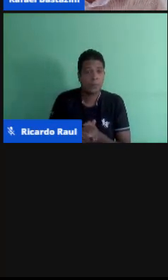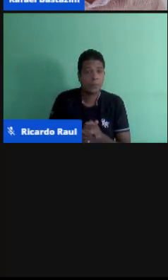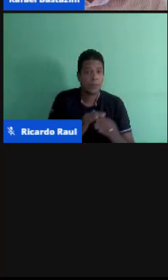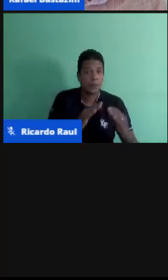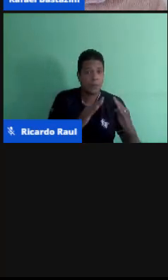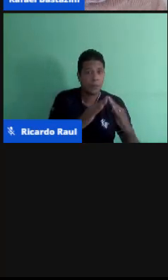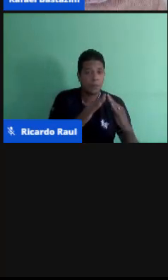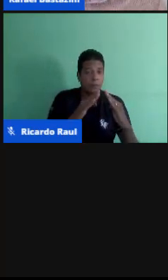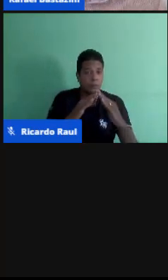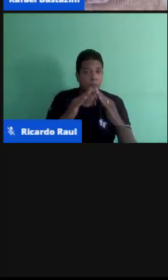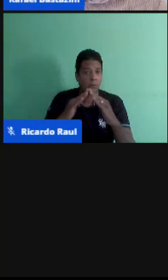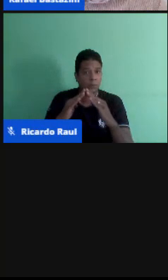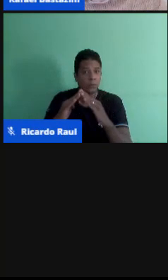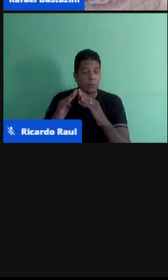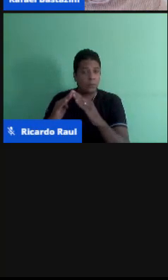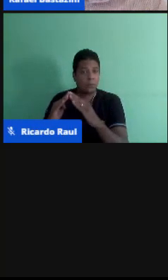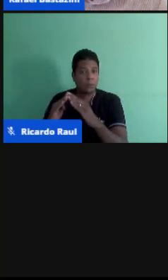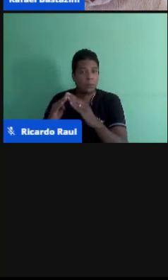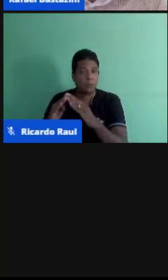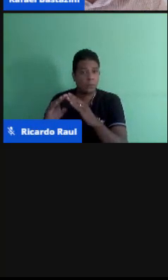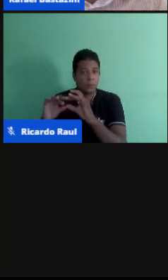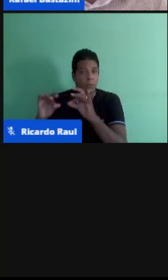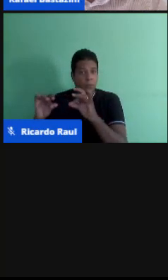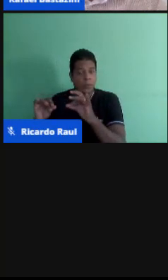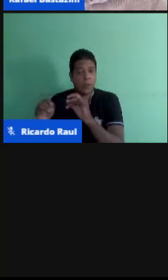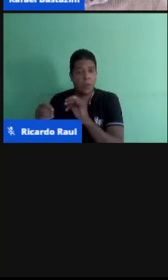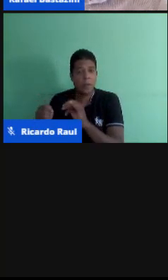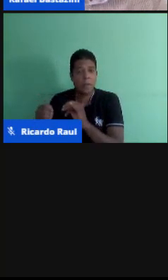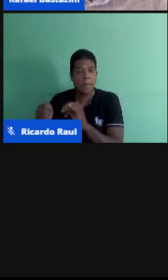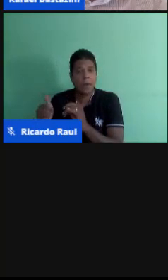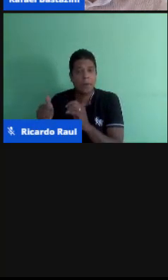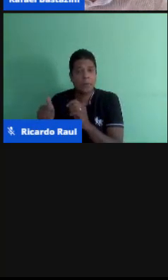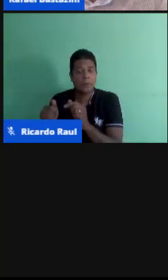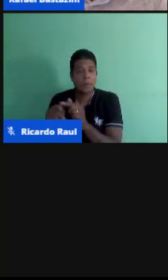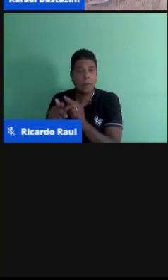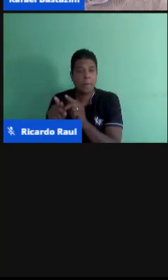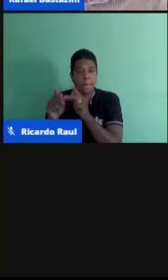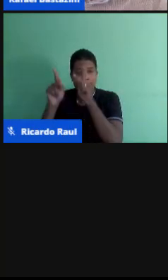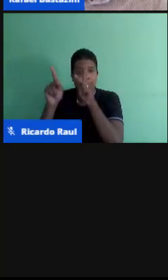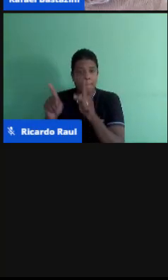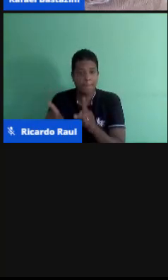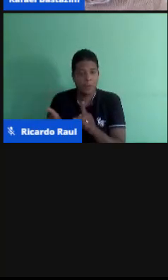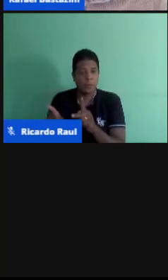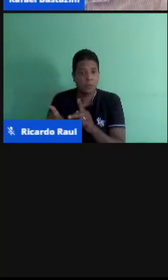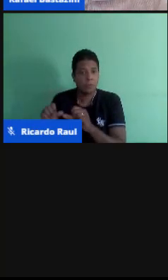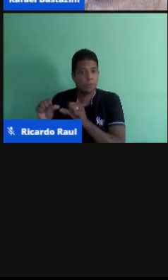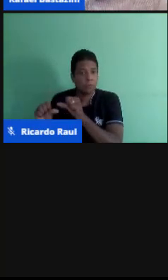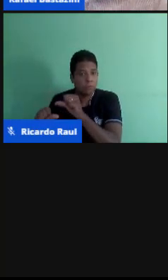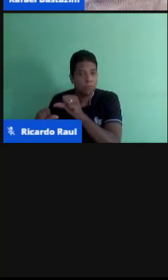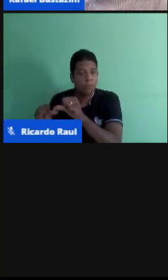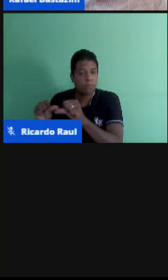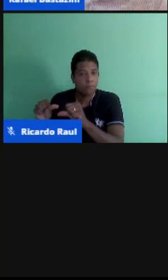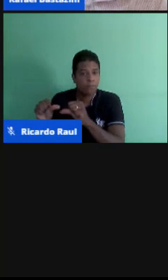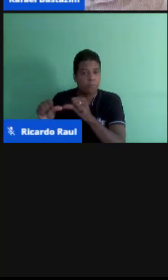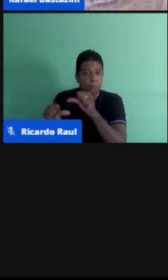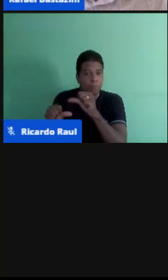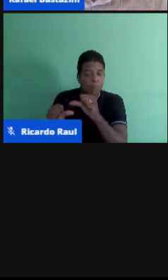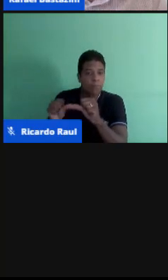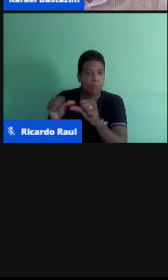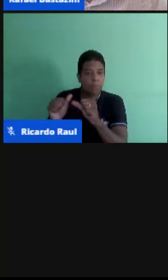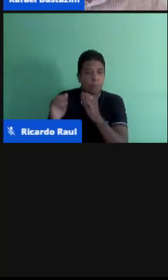em grande medida, as terras na mão de poucas pessoas. Esse processo de modernização ele vai